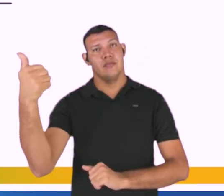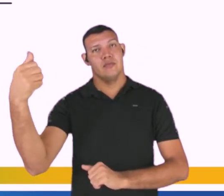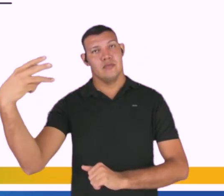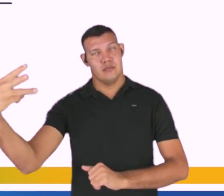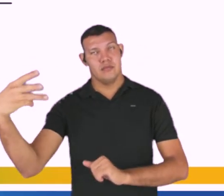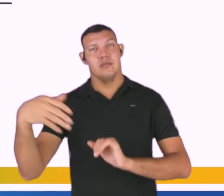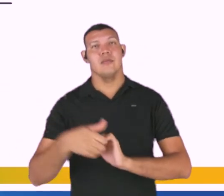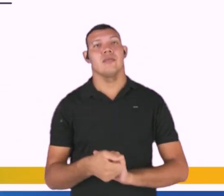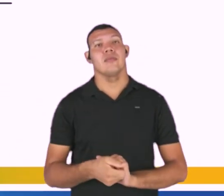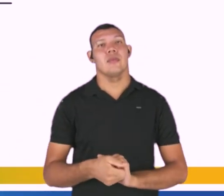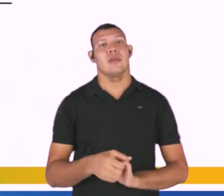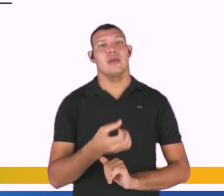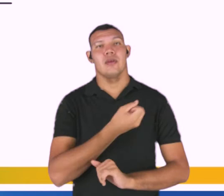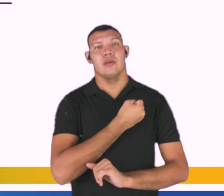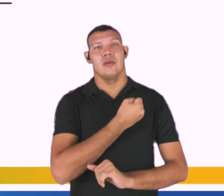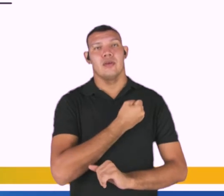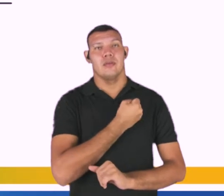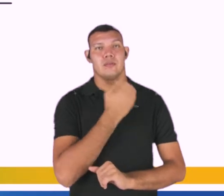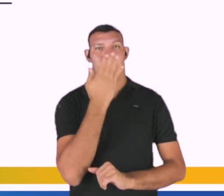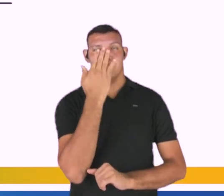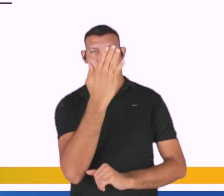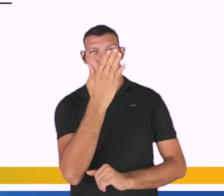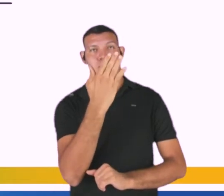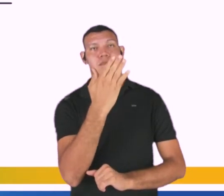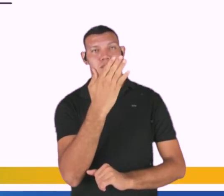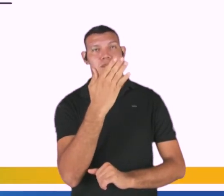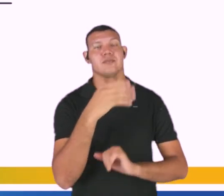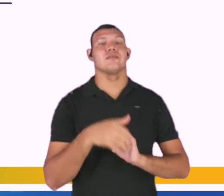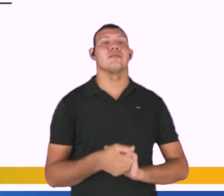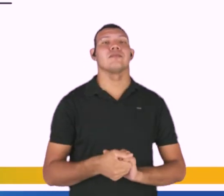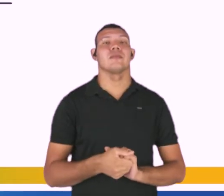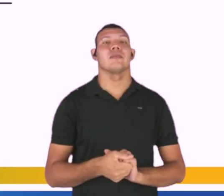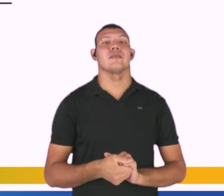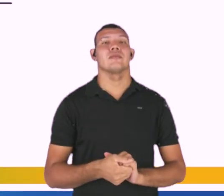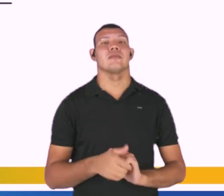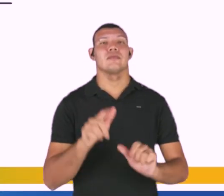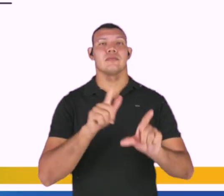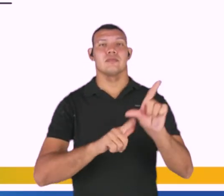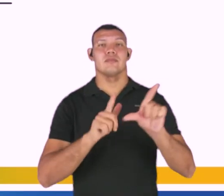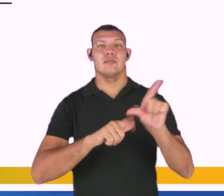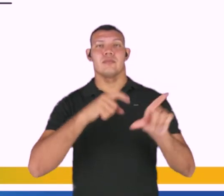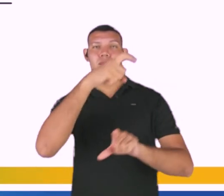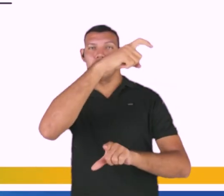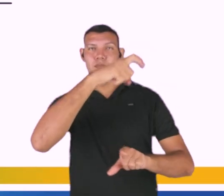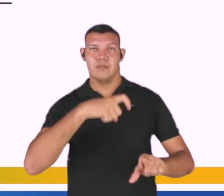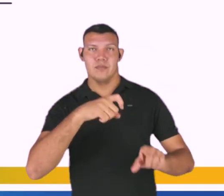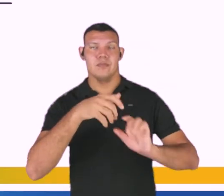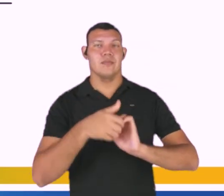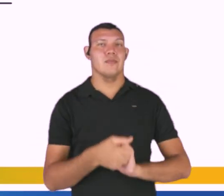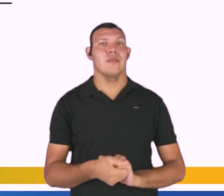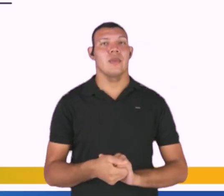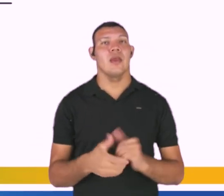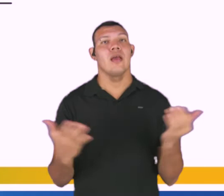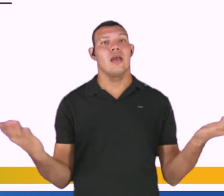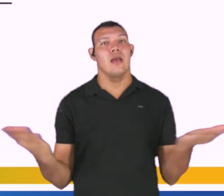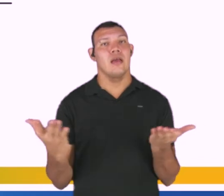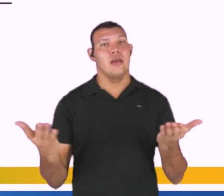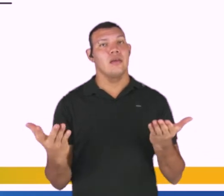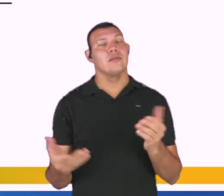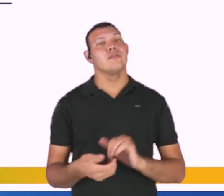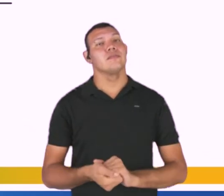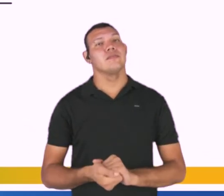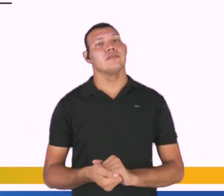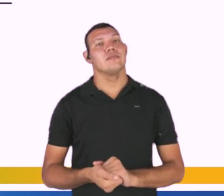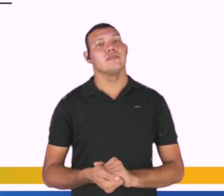eles fazem parte do coeficiente do coeficiente de x e aí nós vamos com esses dados voltar